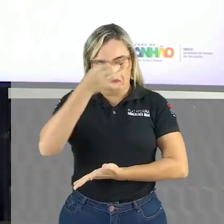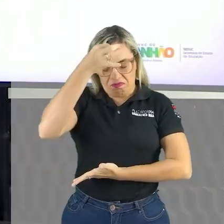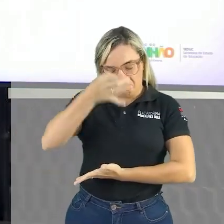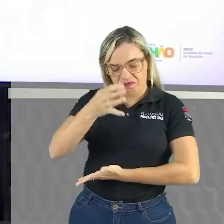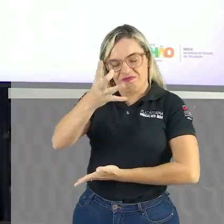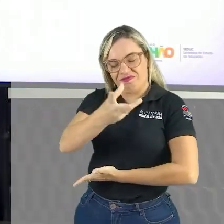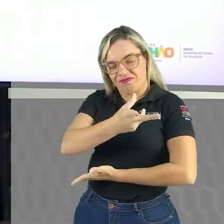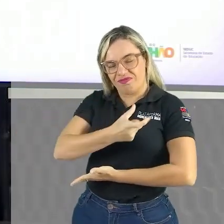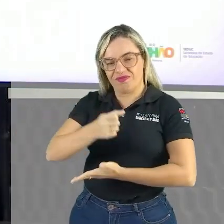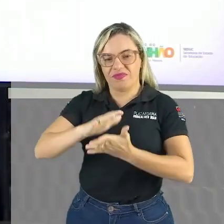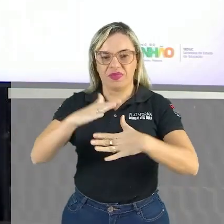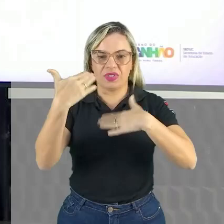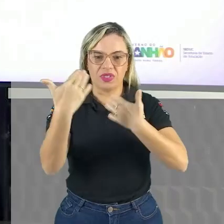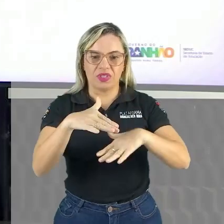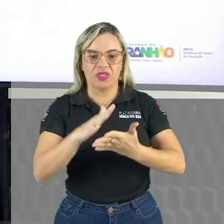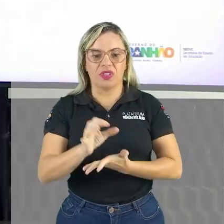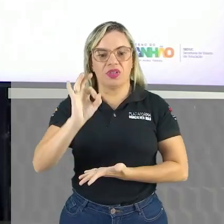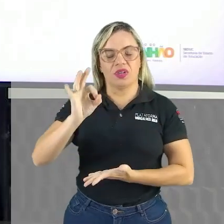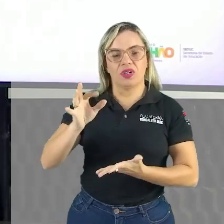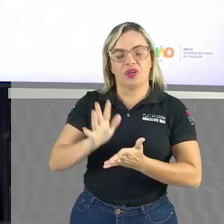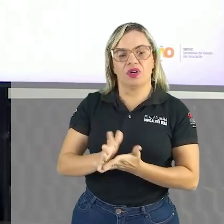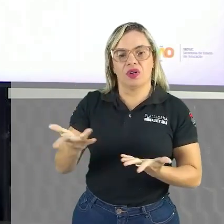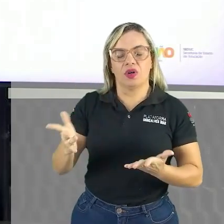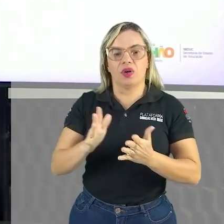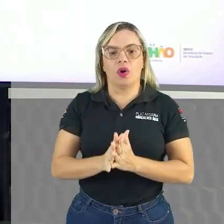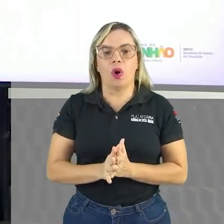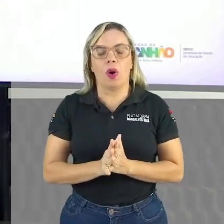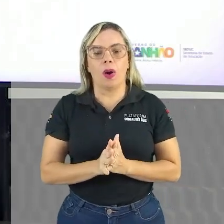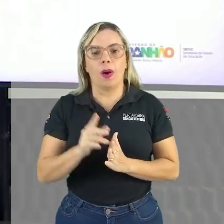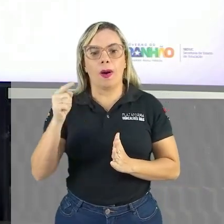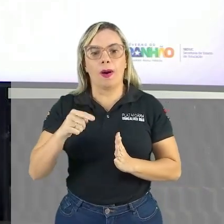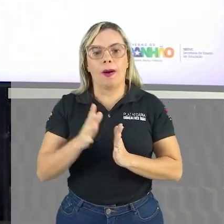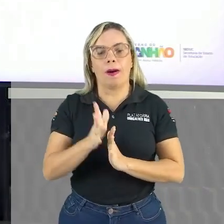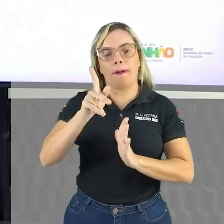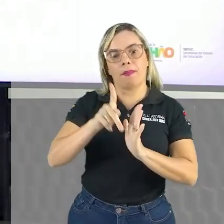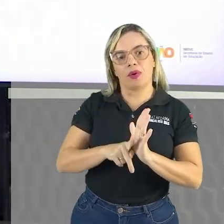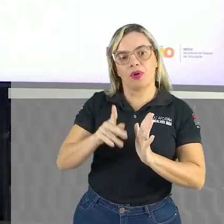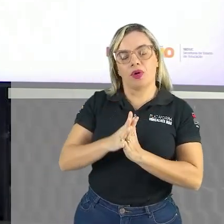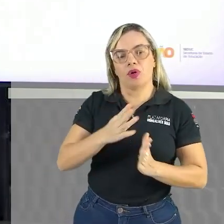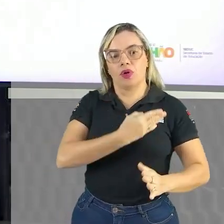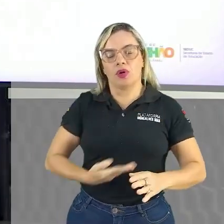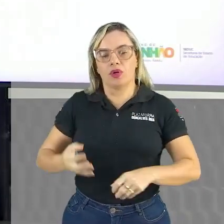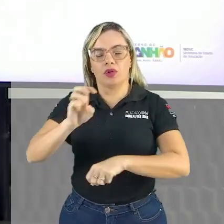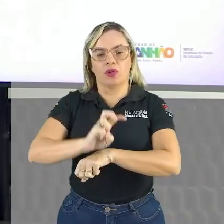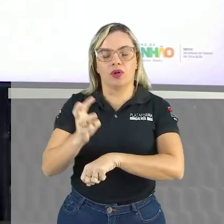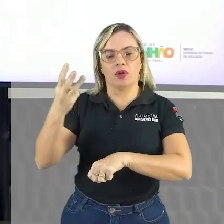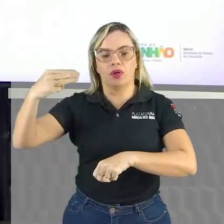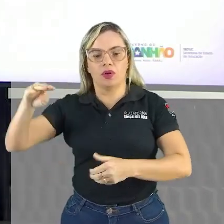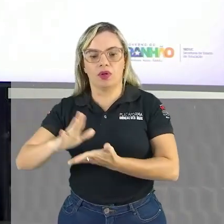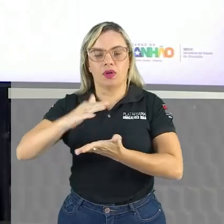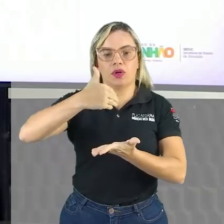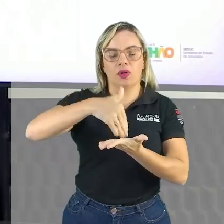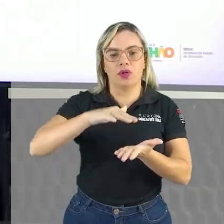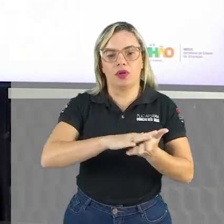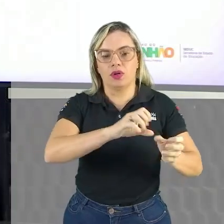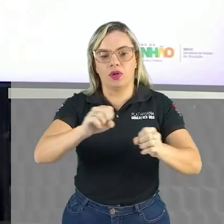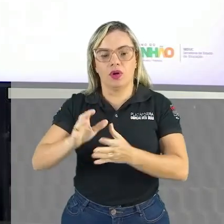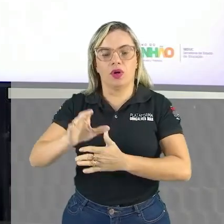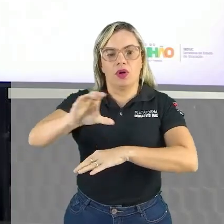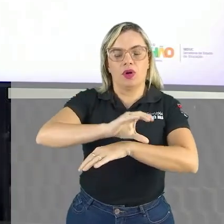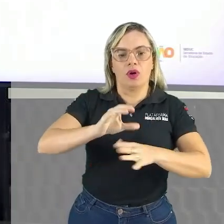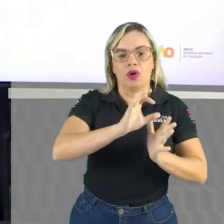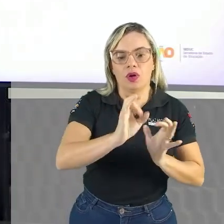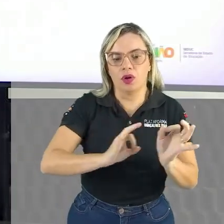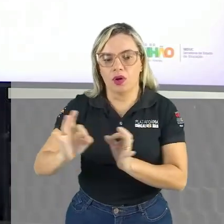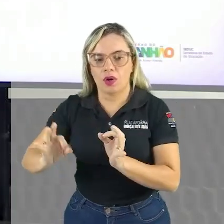tá certo? Gente, isso é mais um projeto do Governo do Estado do Maranhão, através da Secretaria de Educação. É o nosso cursinho preparatório